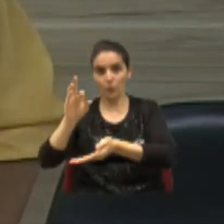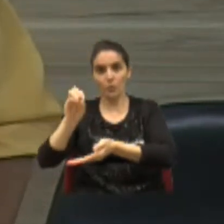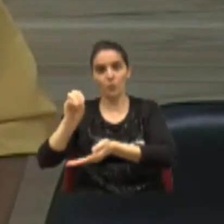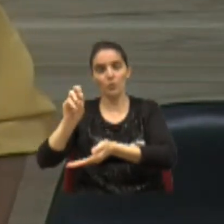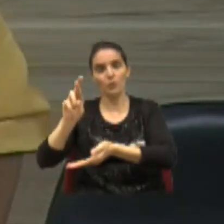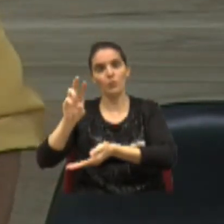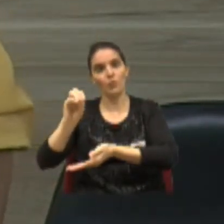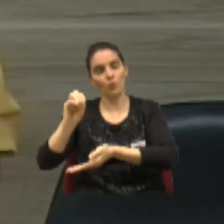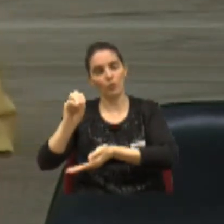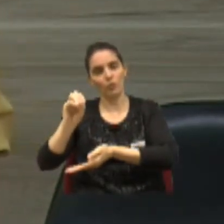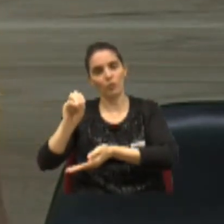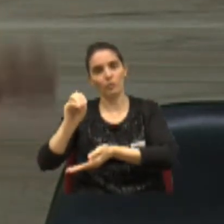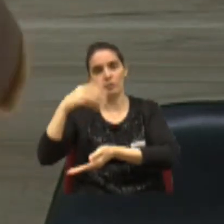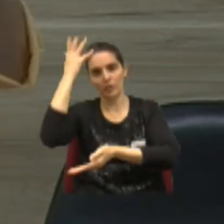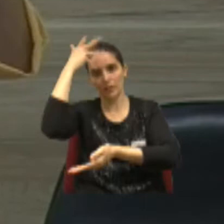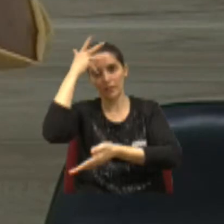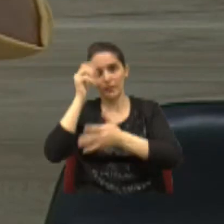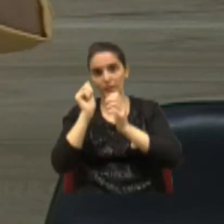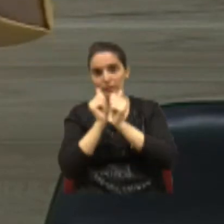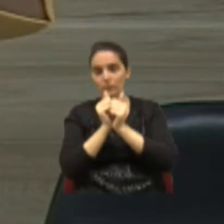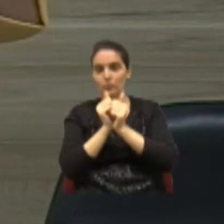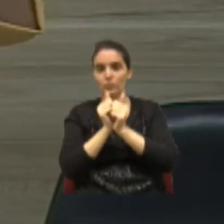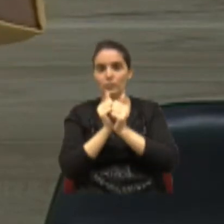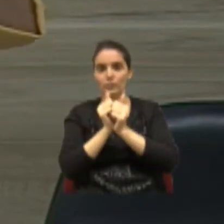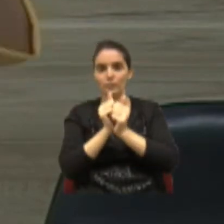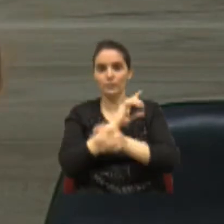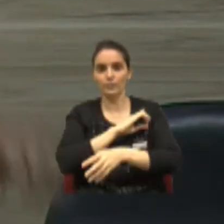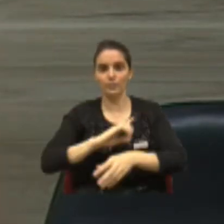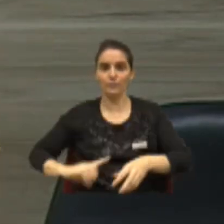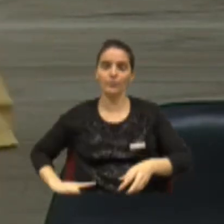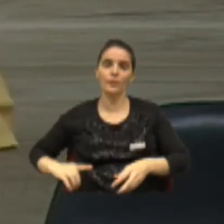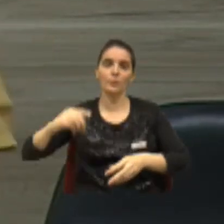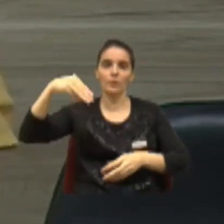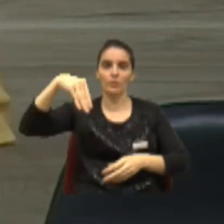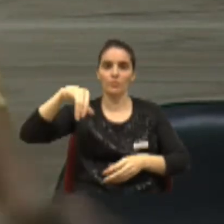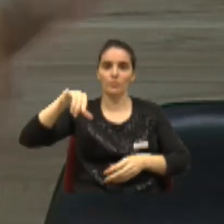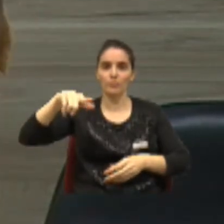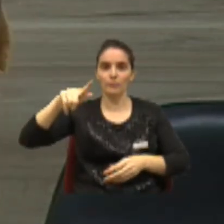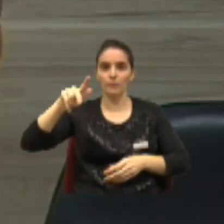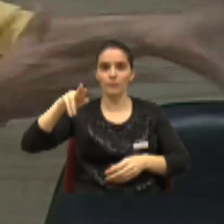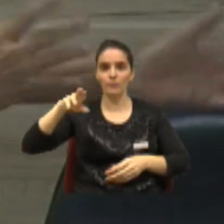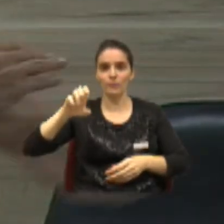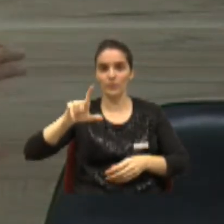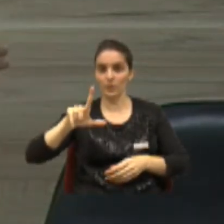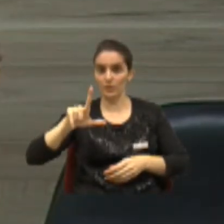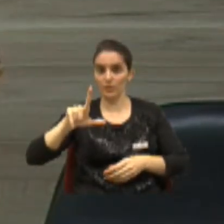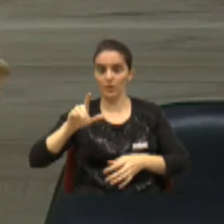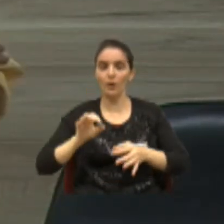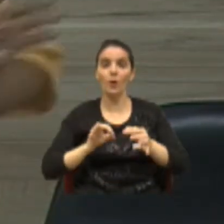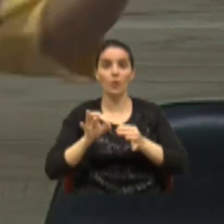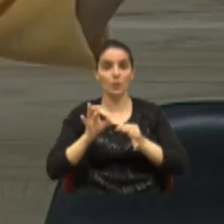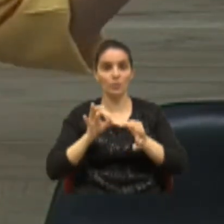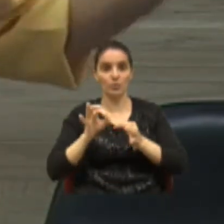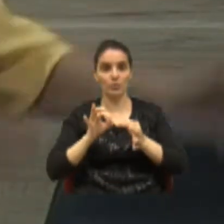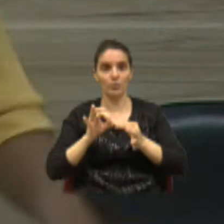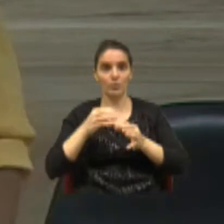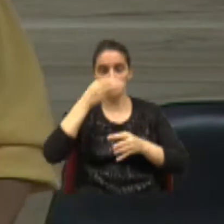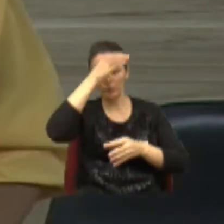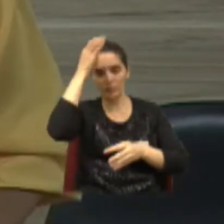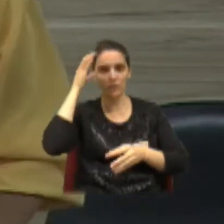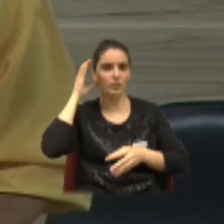junto com o deputado Miguel Lombardi, como seu projeto já está realmente